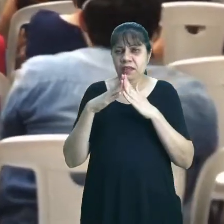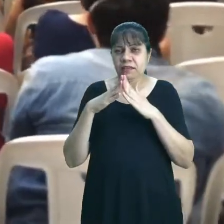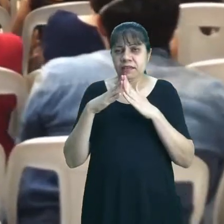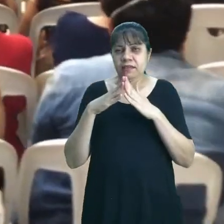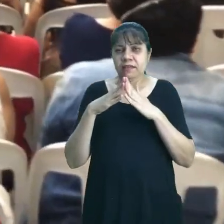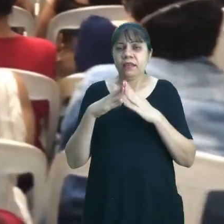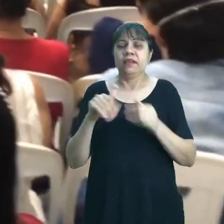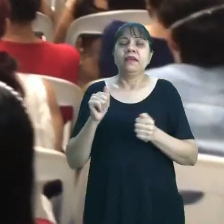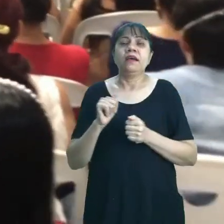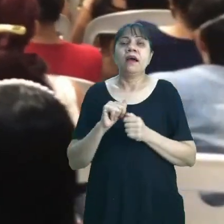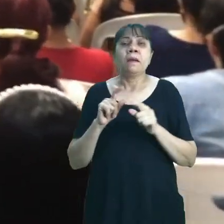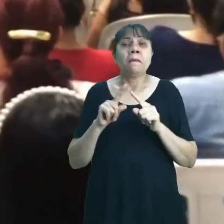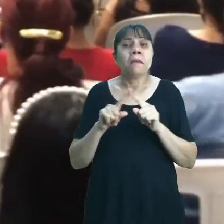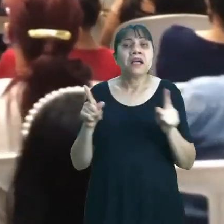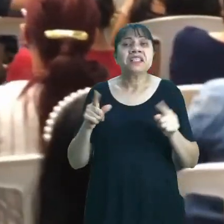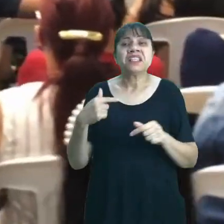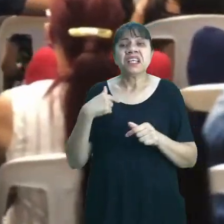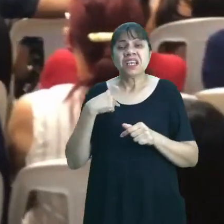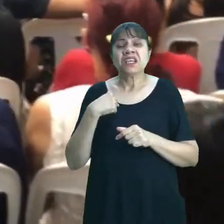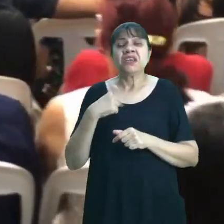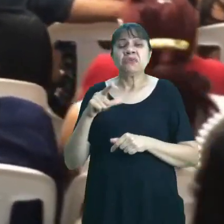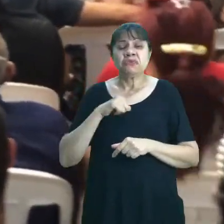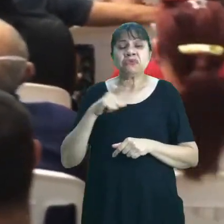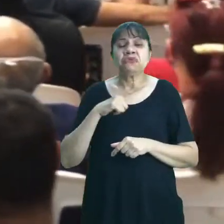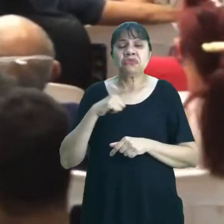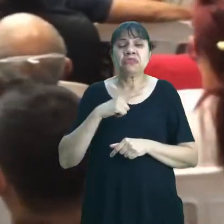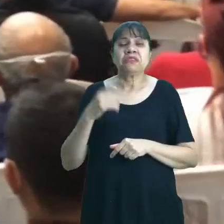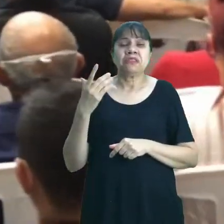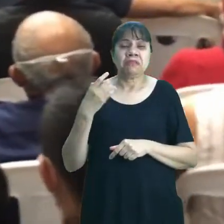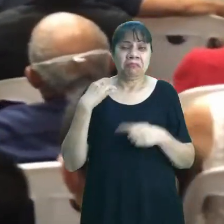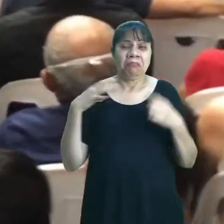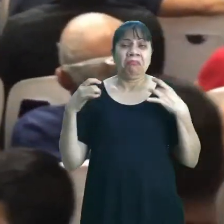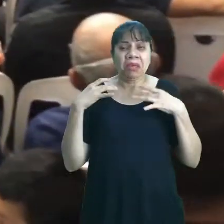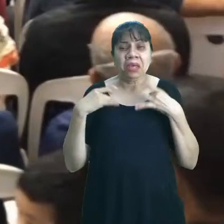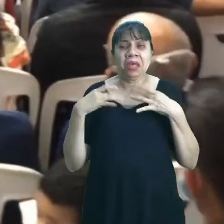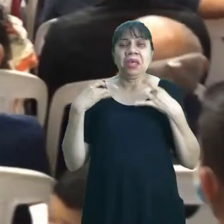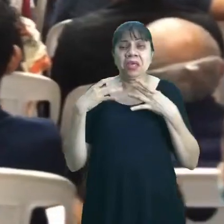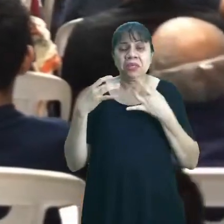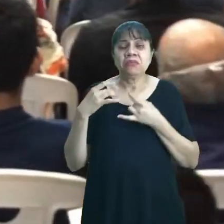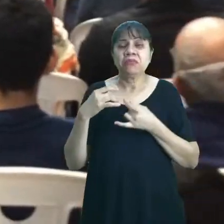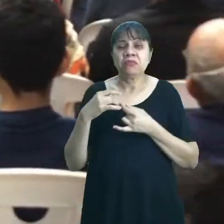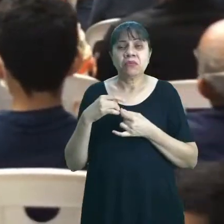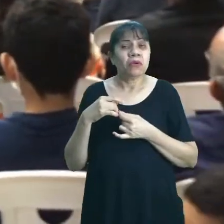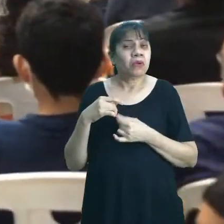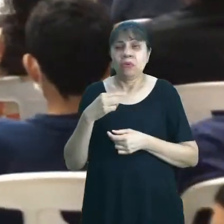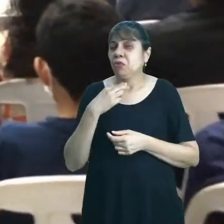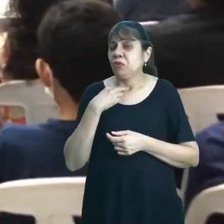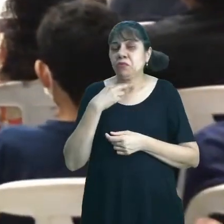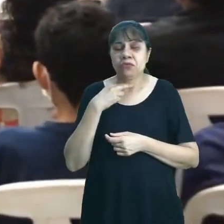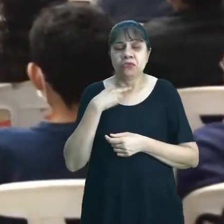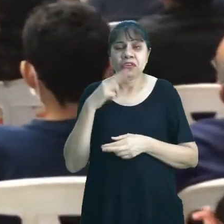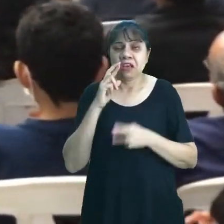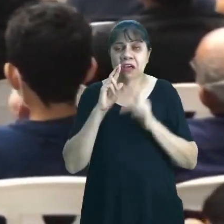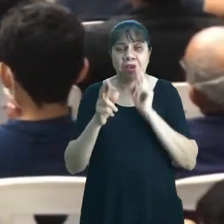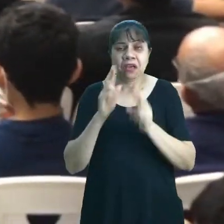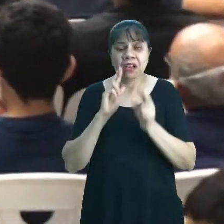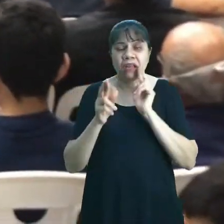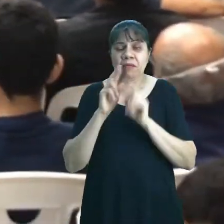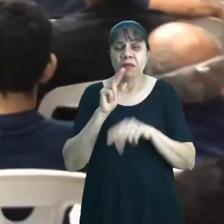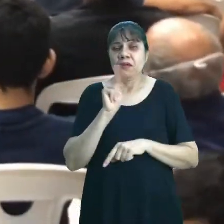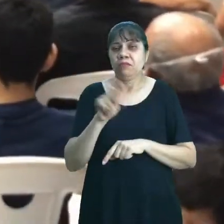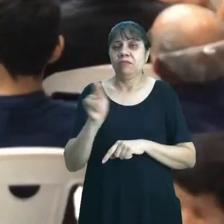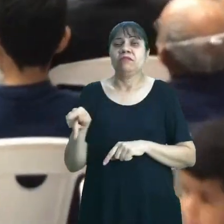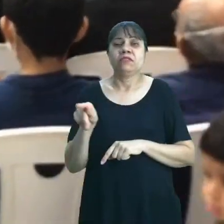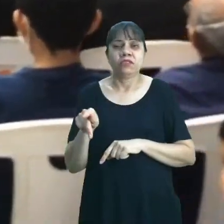Mas era um medo, porque se o professor chegasse, olha, seu Adail tem uma reclamação, o couro pegava, meu amigo, o negócio era feio.